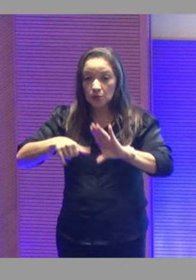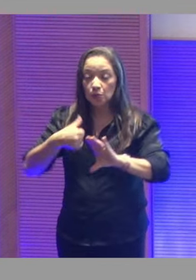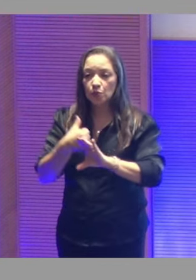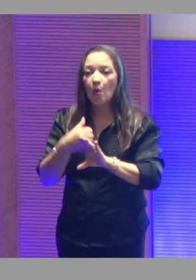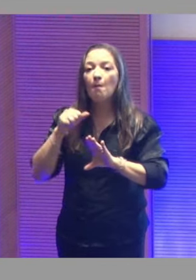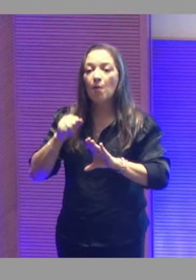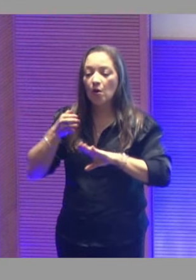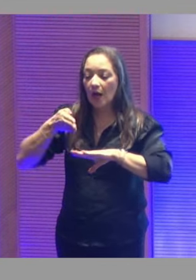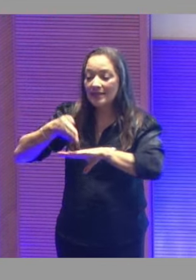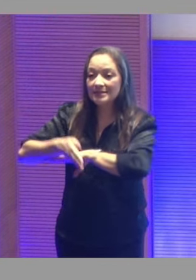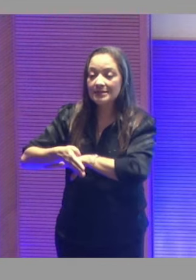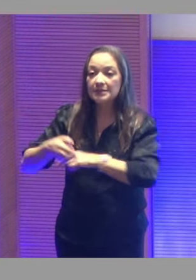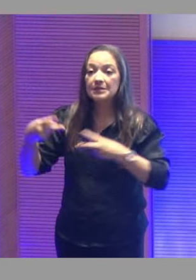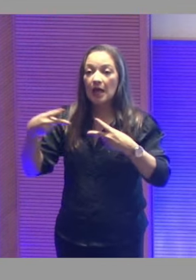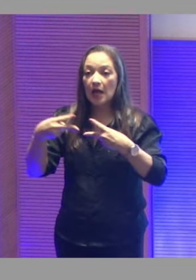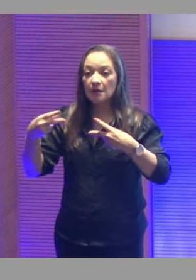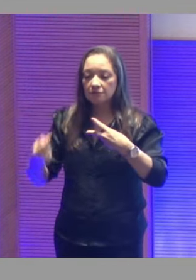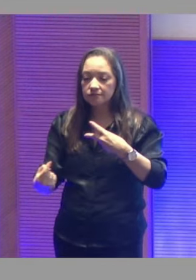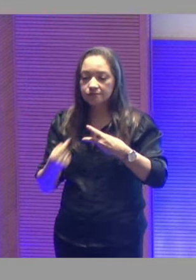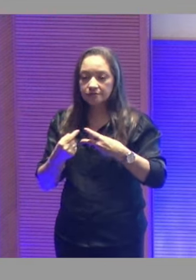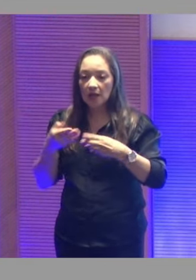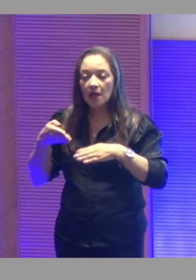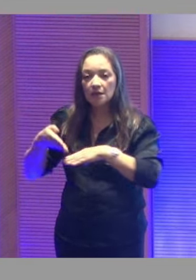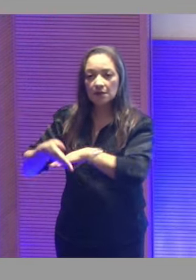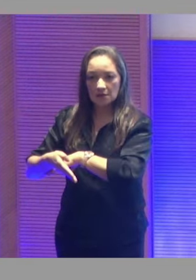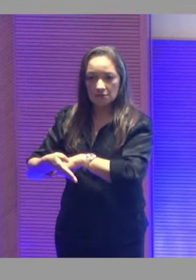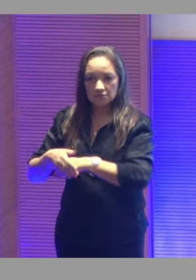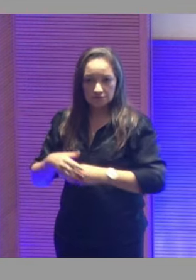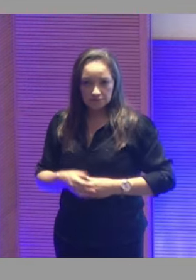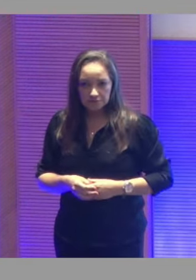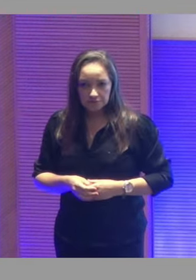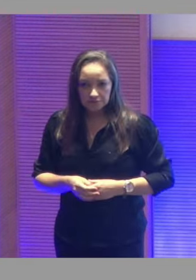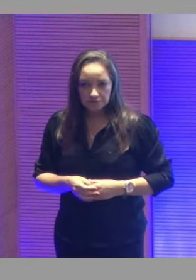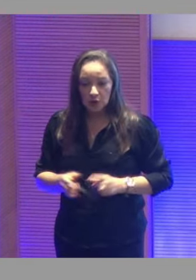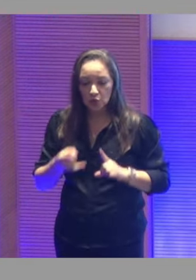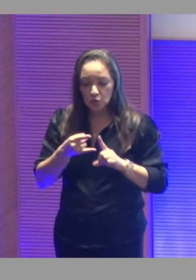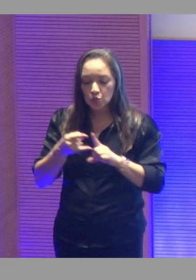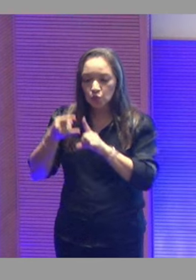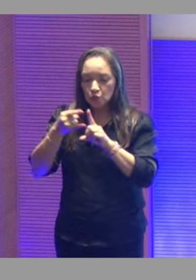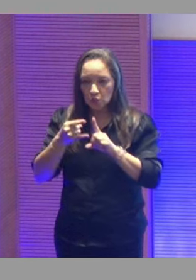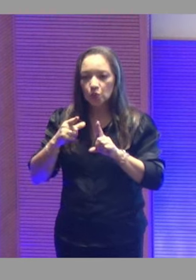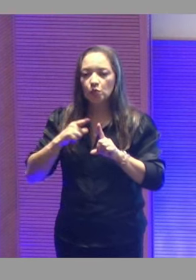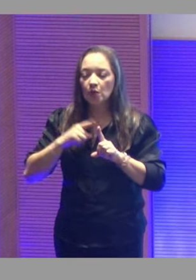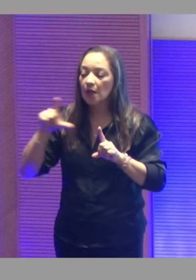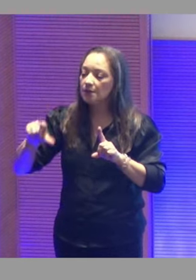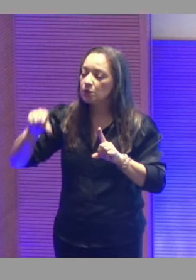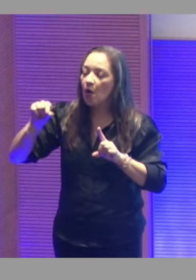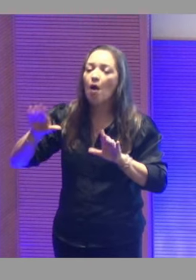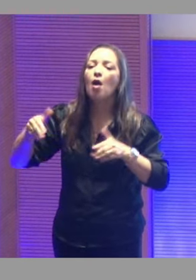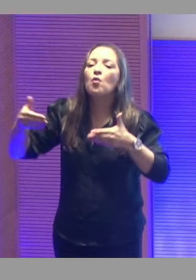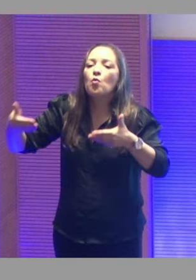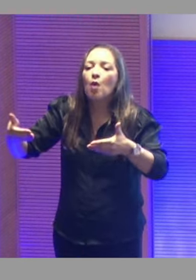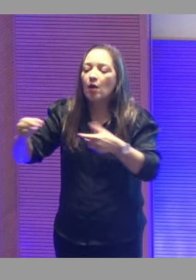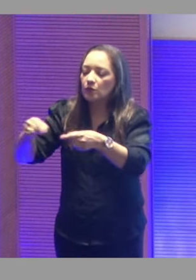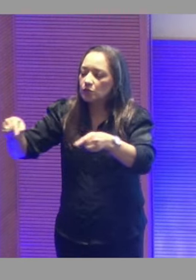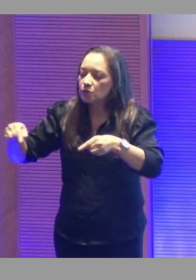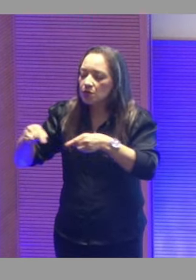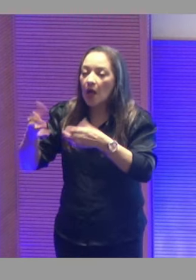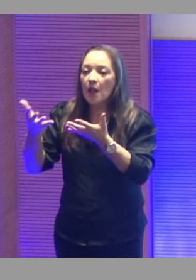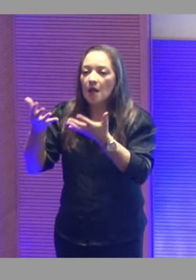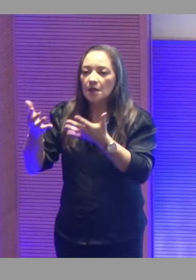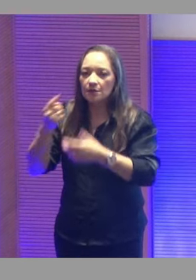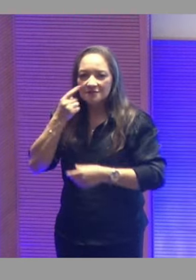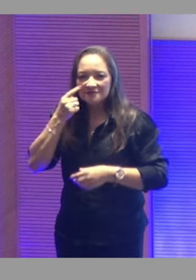então acessar os links de salas no Zoom eh para então escolherem qual sala preferem acompanhar